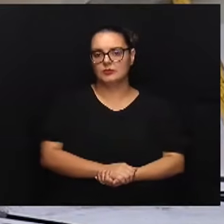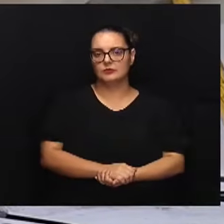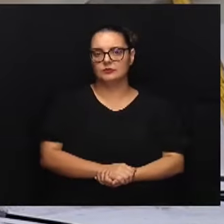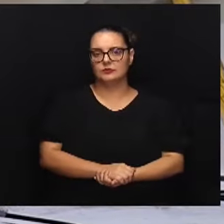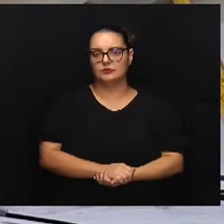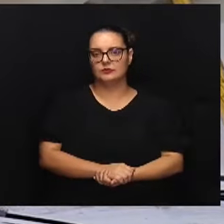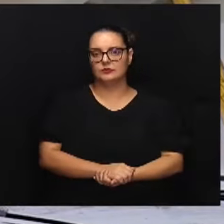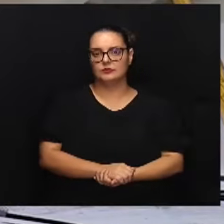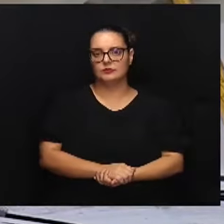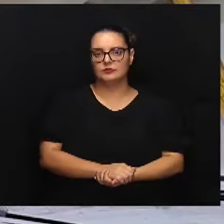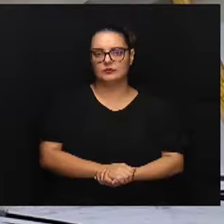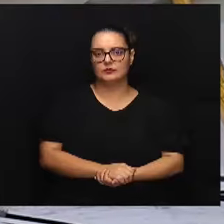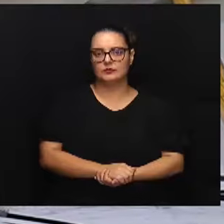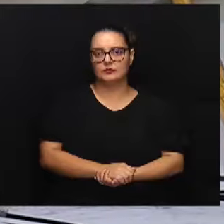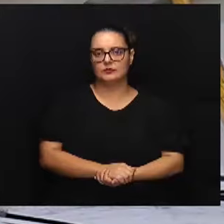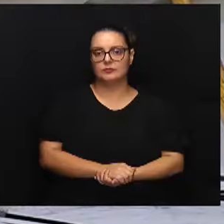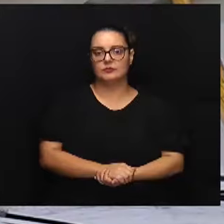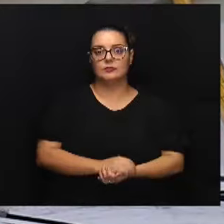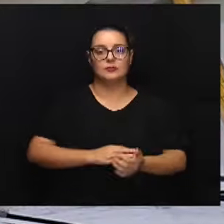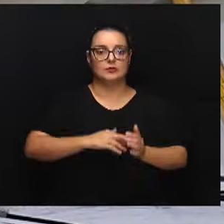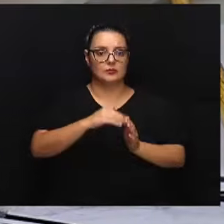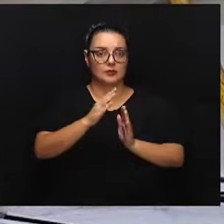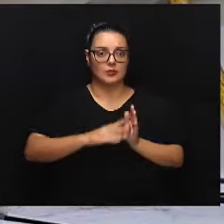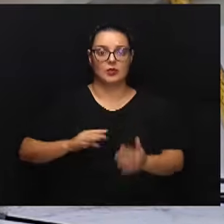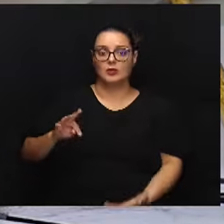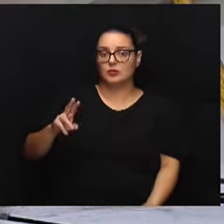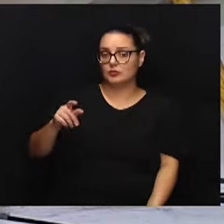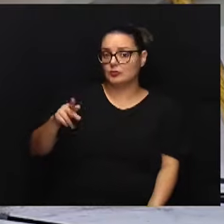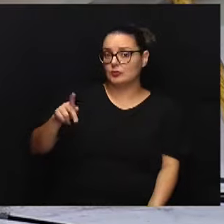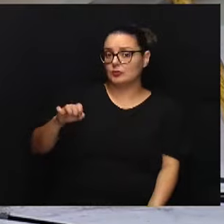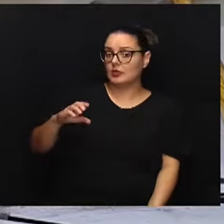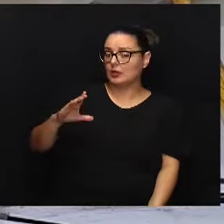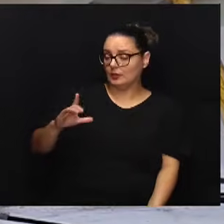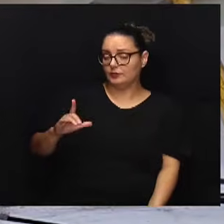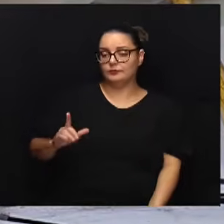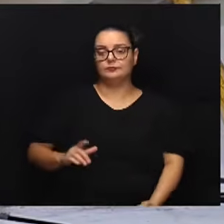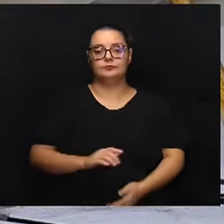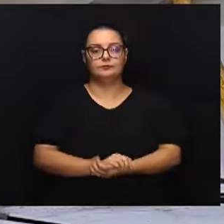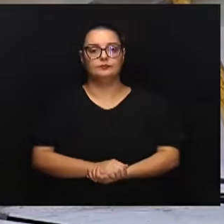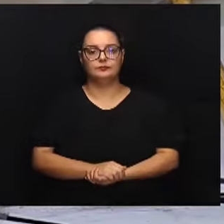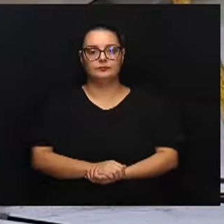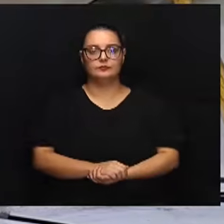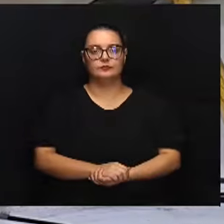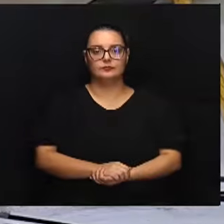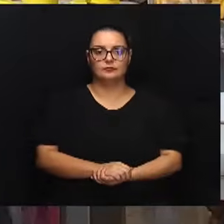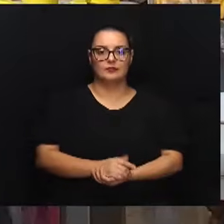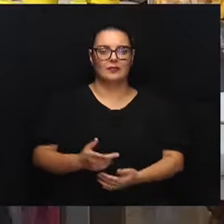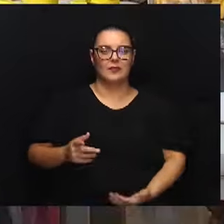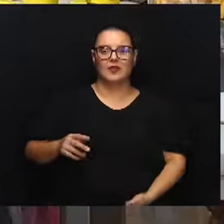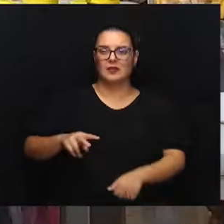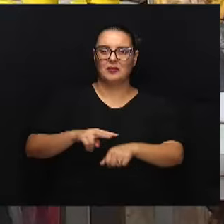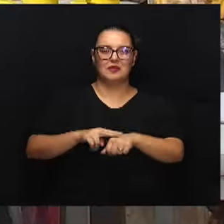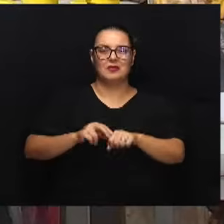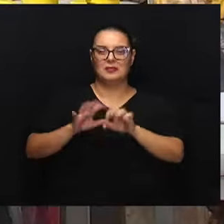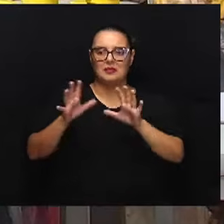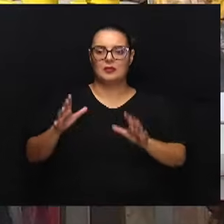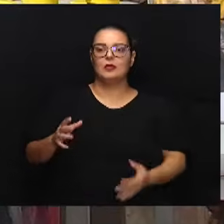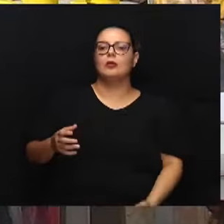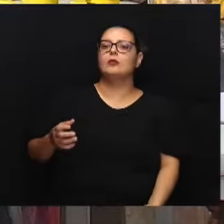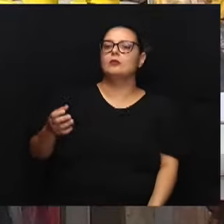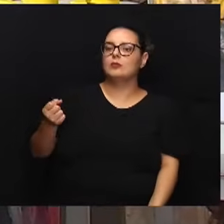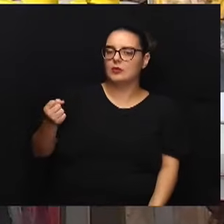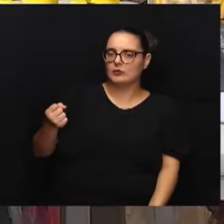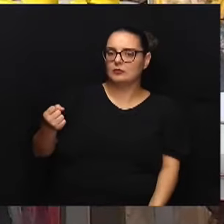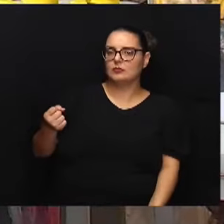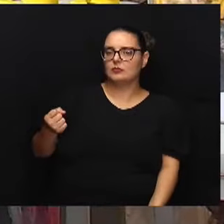E aí vocês vão criando uma pintura tropical. Ah, mas ficou um verde muito liso. Peguem o branco, passem